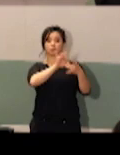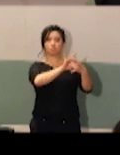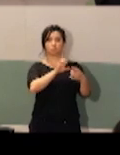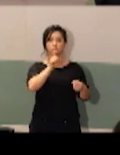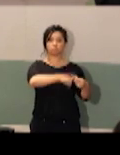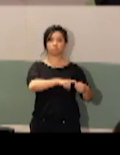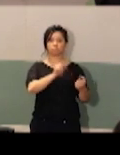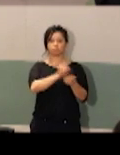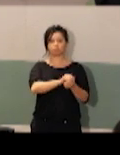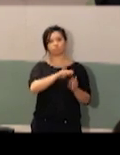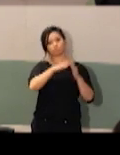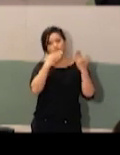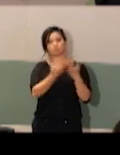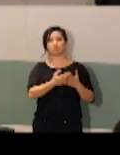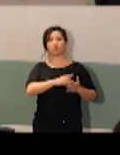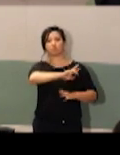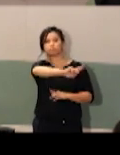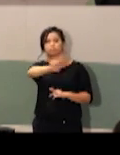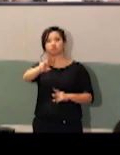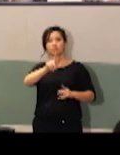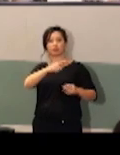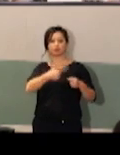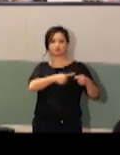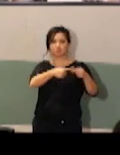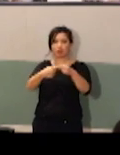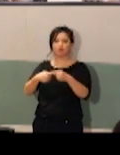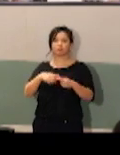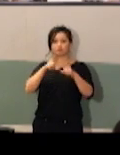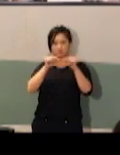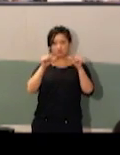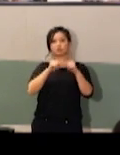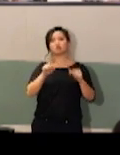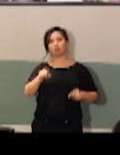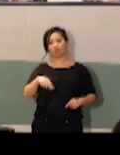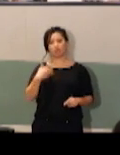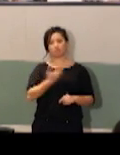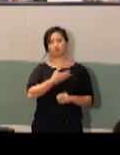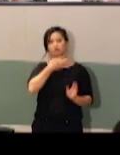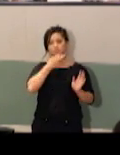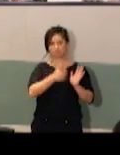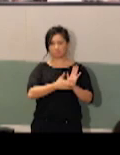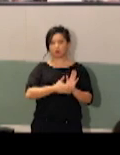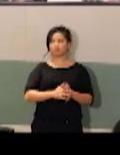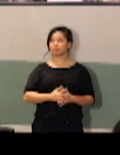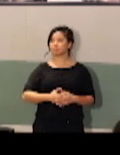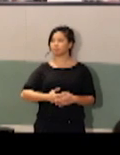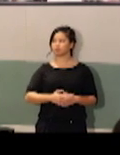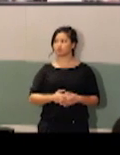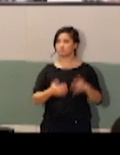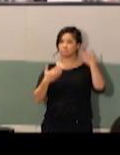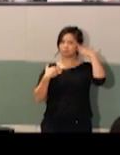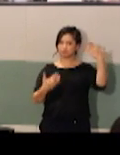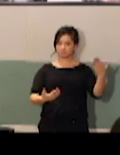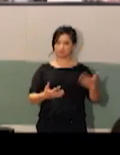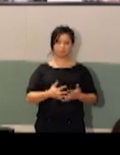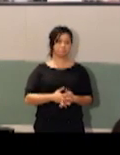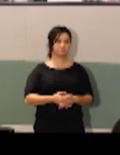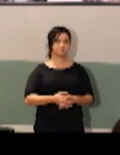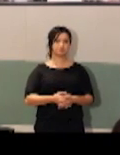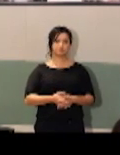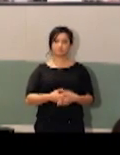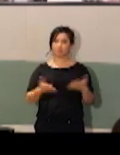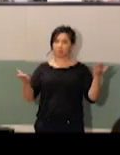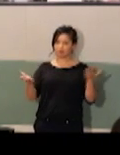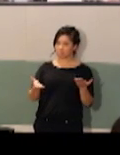nas diversas cidades de Brasília. Essa é a nossa proposta para o esporte. Muito obrigada, candidato. O